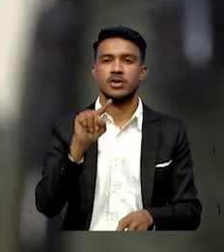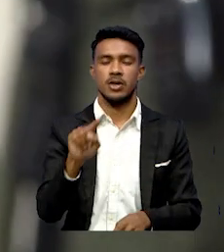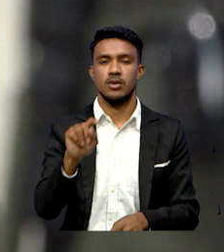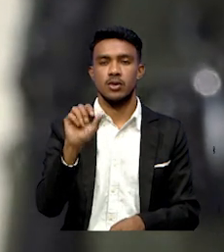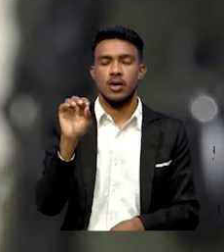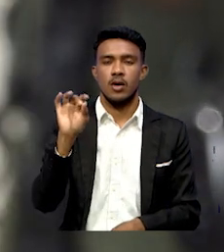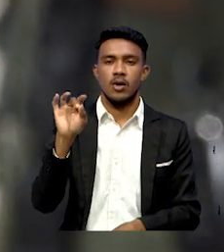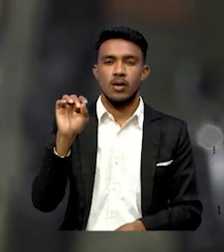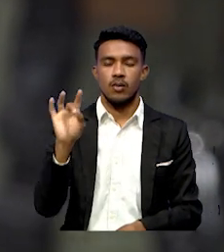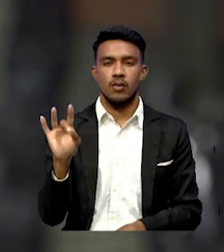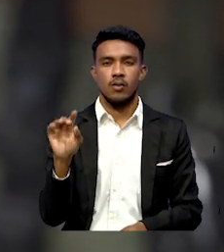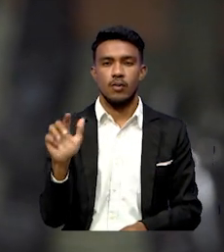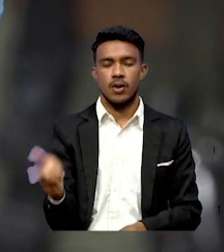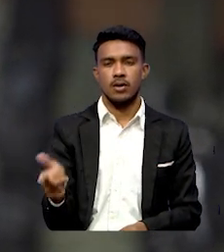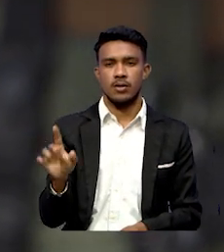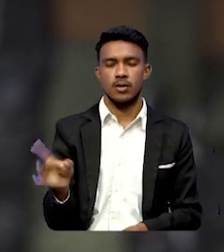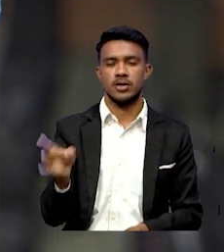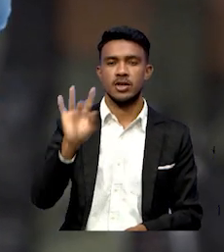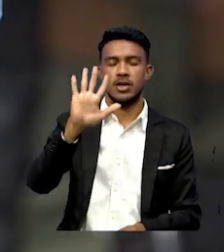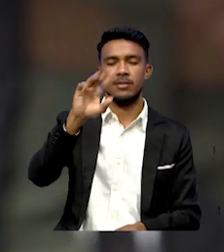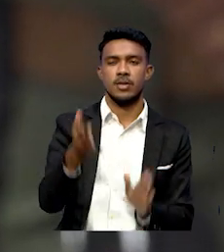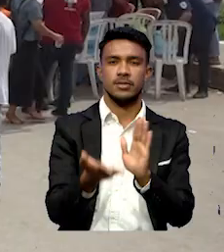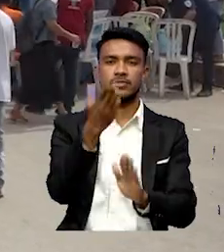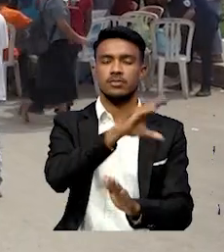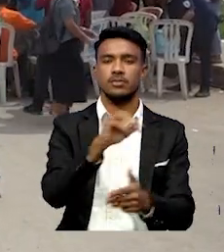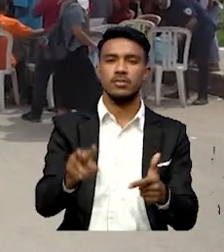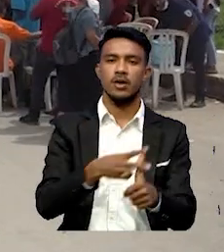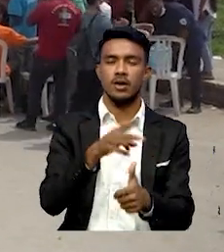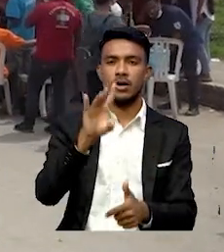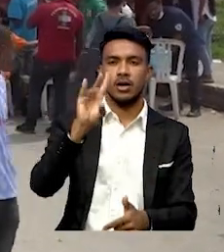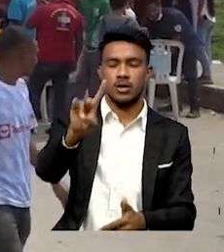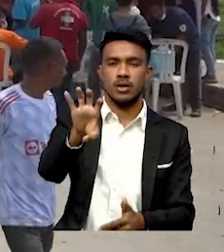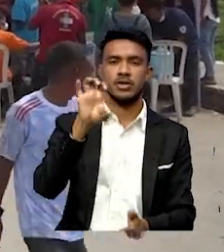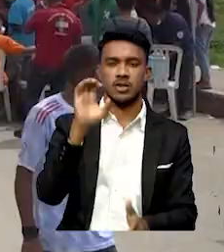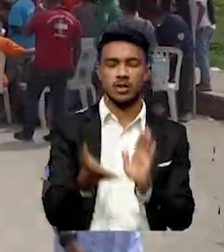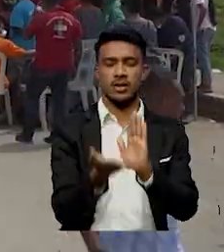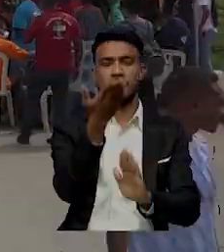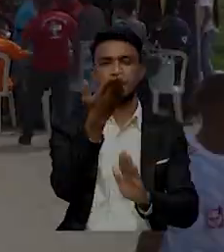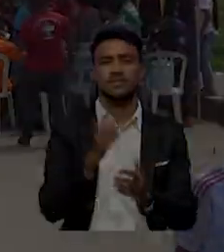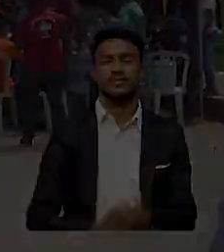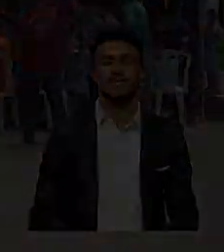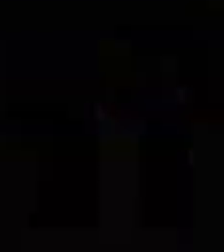lima liu, dose da rua 1% hitunulo recém lua liu. Efigênio Babo, Lamberto da Silva, GMN.